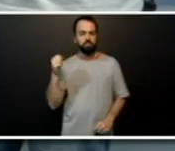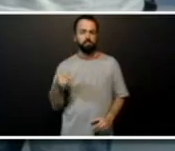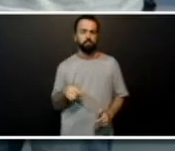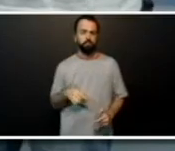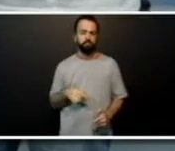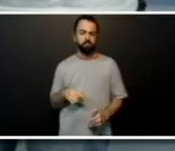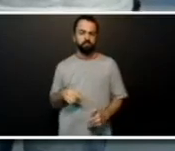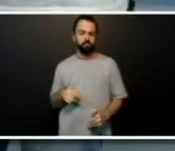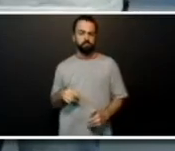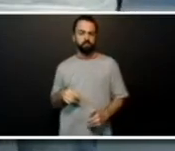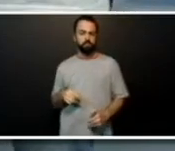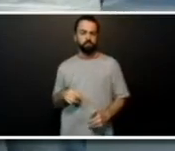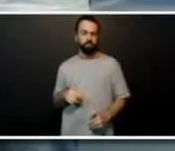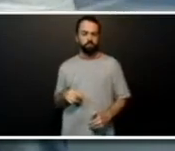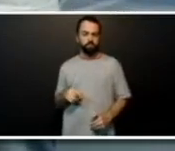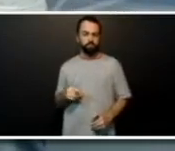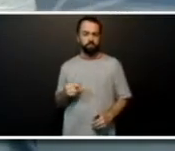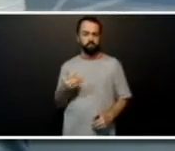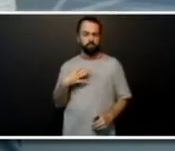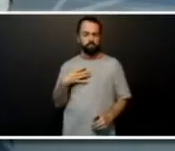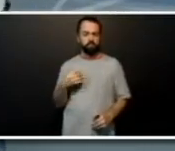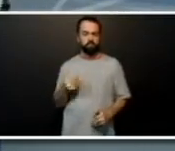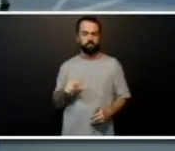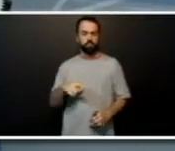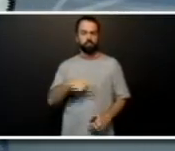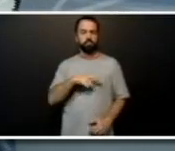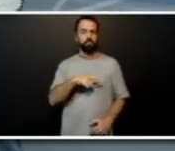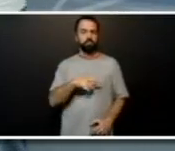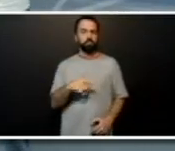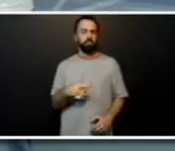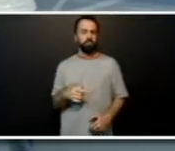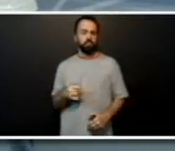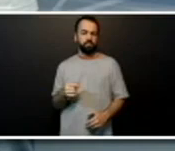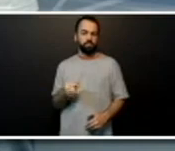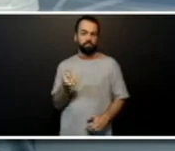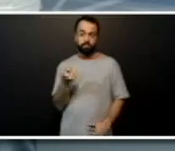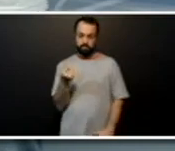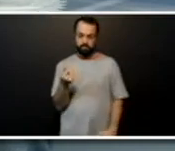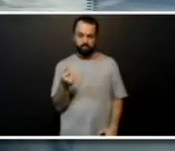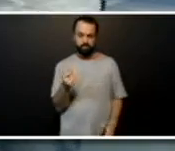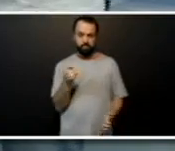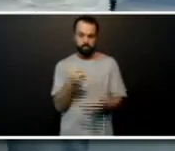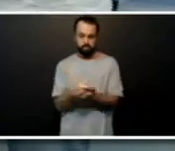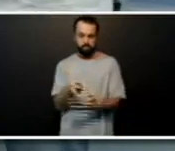Certo. Eu tenho dinheiro para comprar essa blusa?